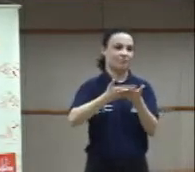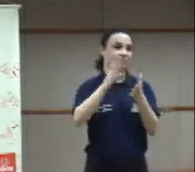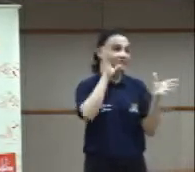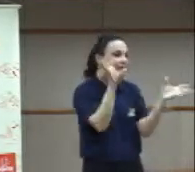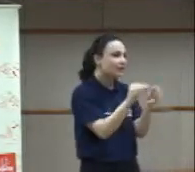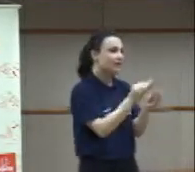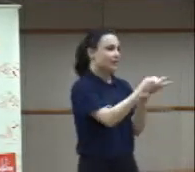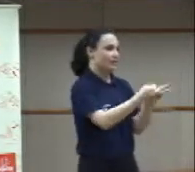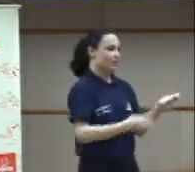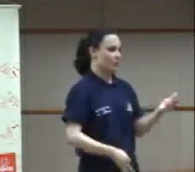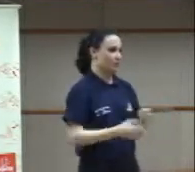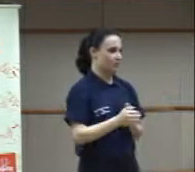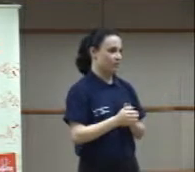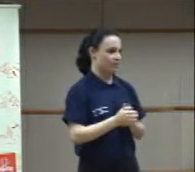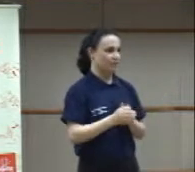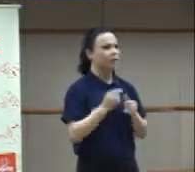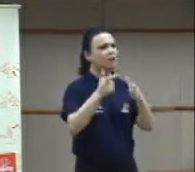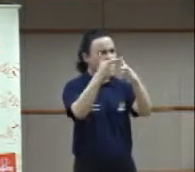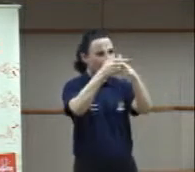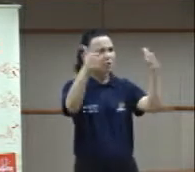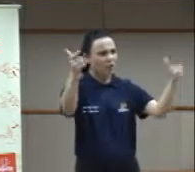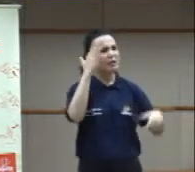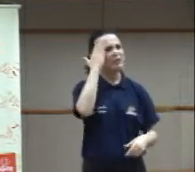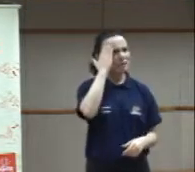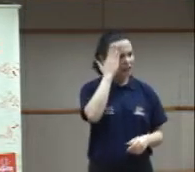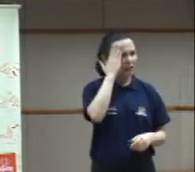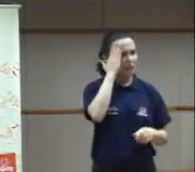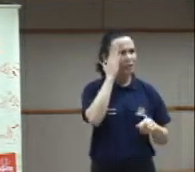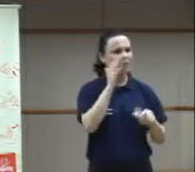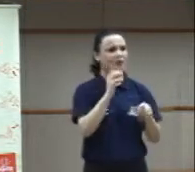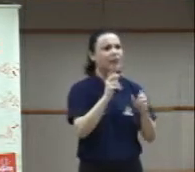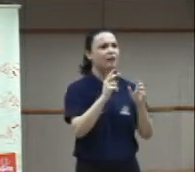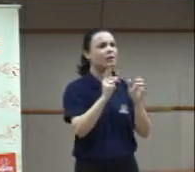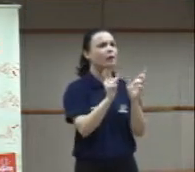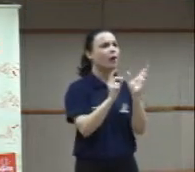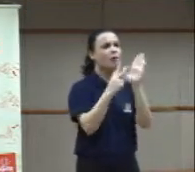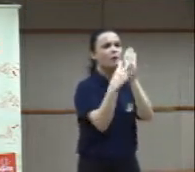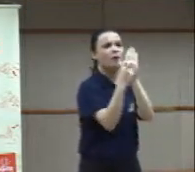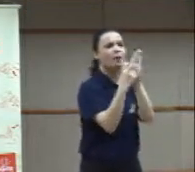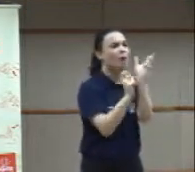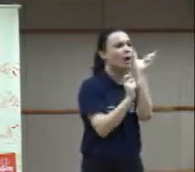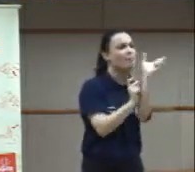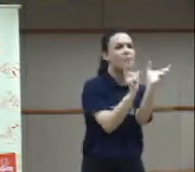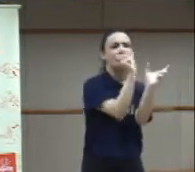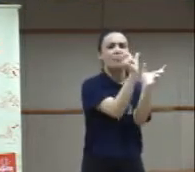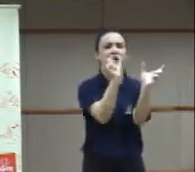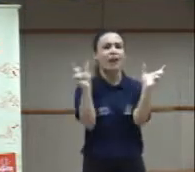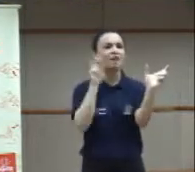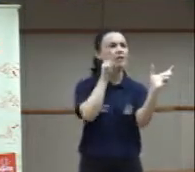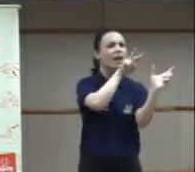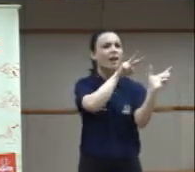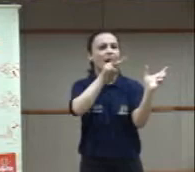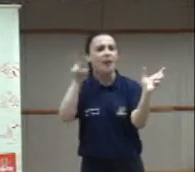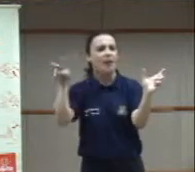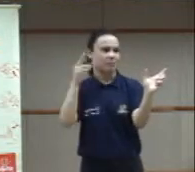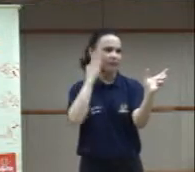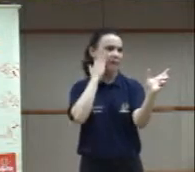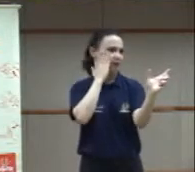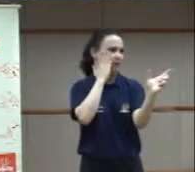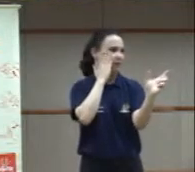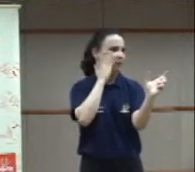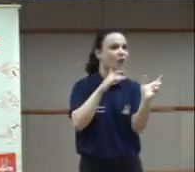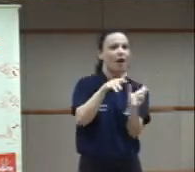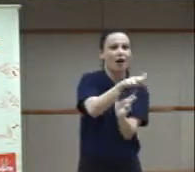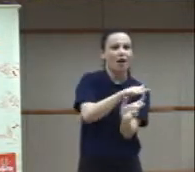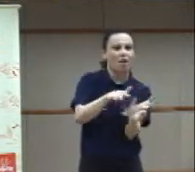A dificuldade é a interpretação dos textos. Então, nós temos que explicar que isso deve ser